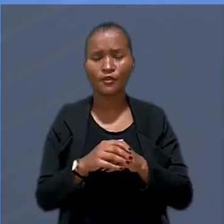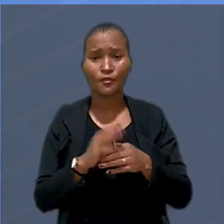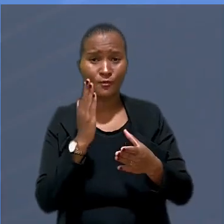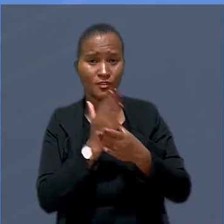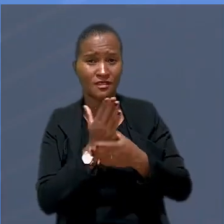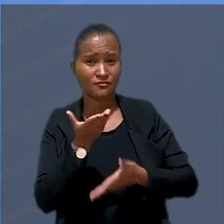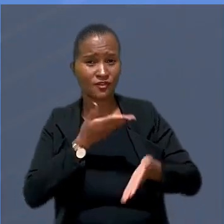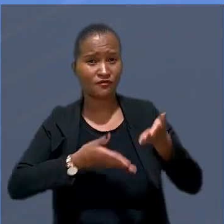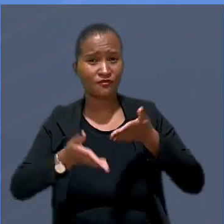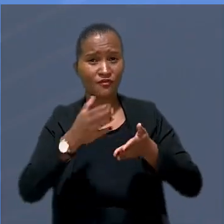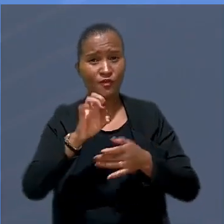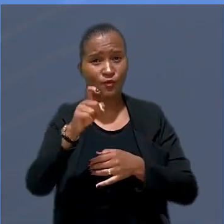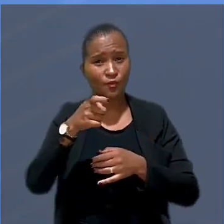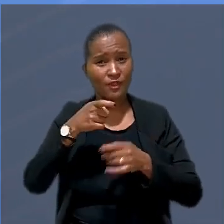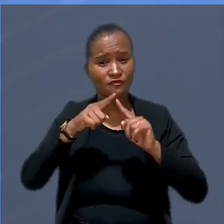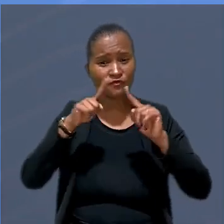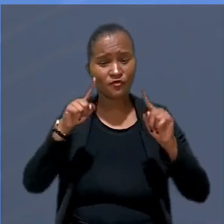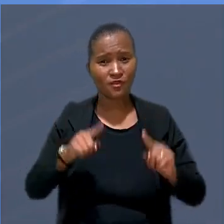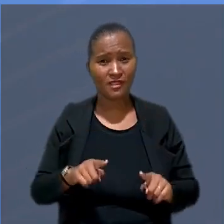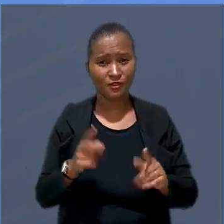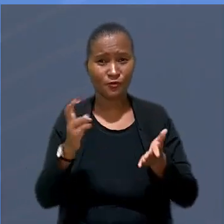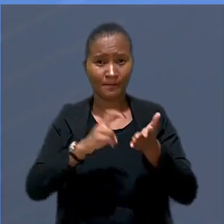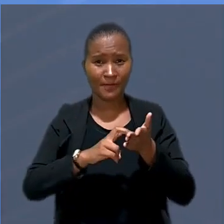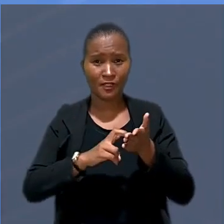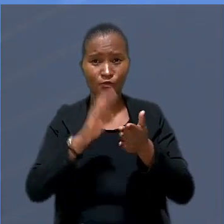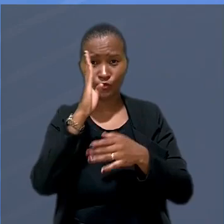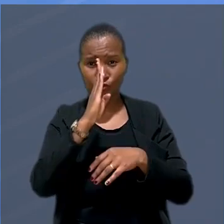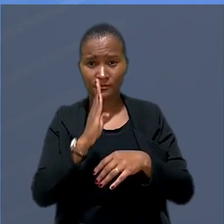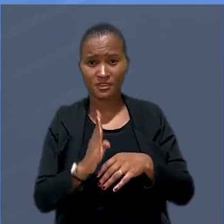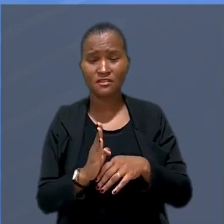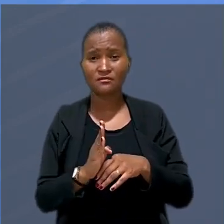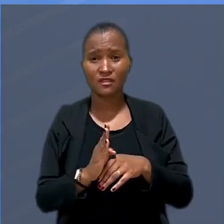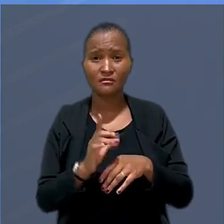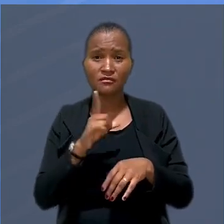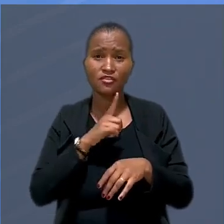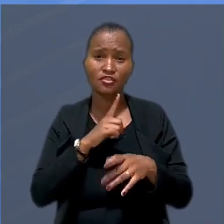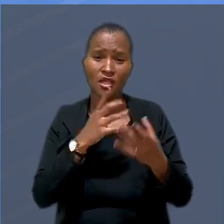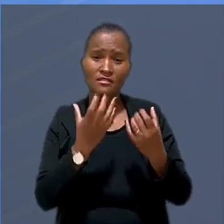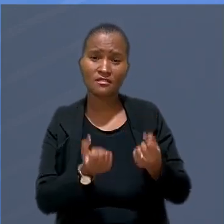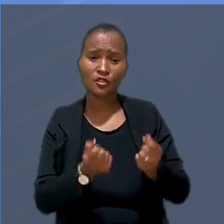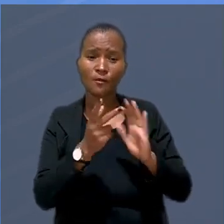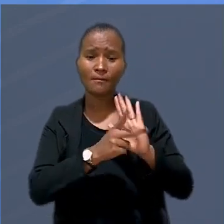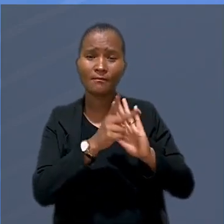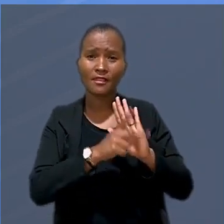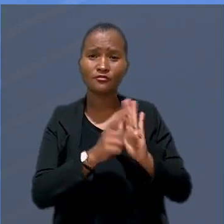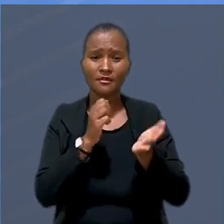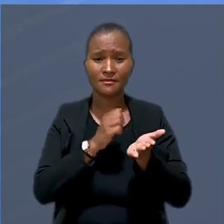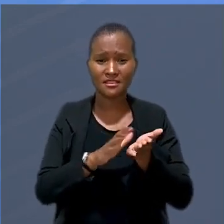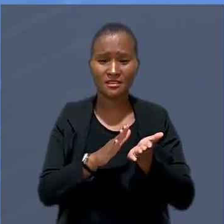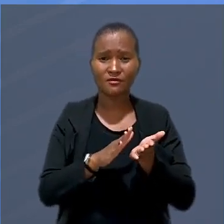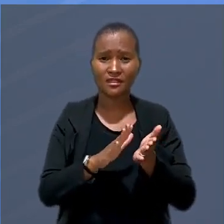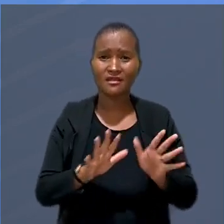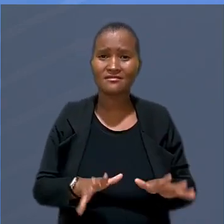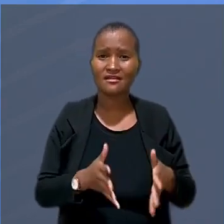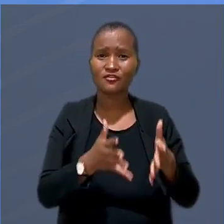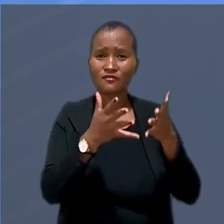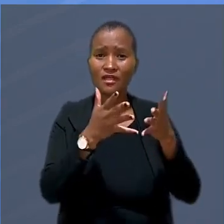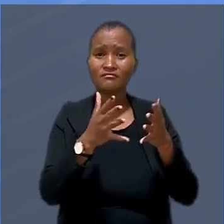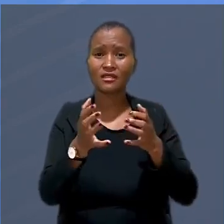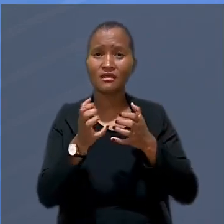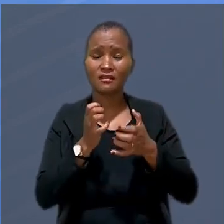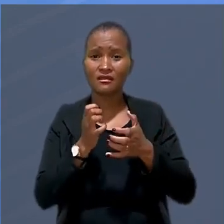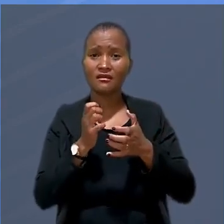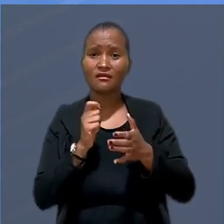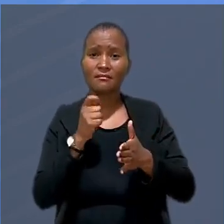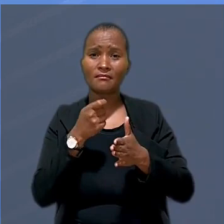O processo envolveu um ex-empregado do Banco do Brasil que havia aderido a um plano de demissão incentivada e pretendia anular a